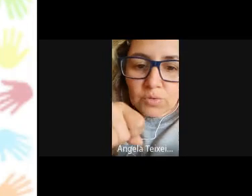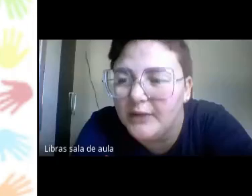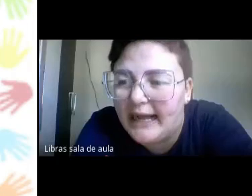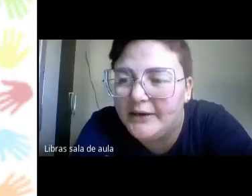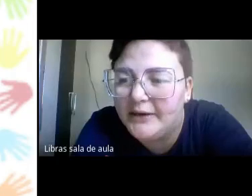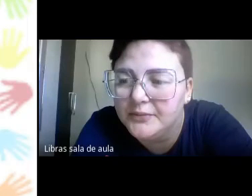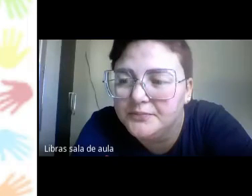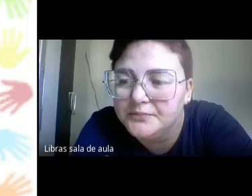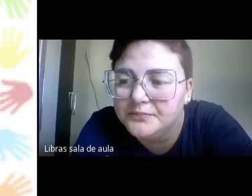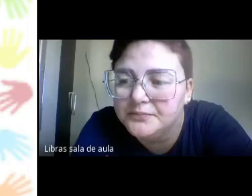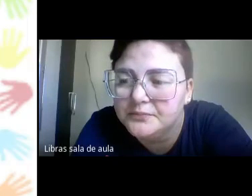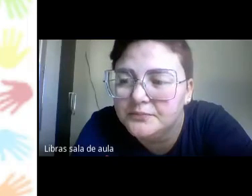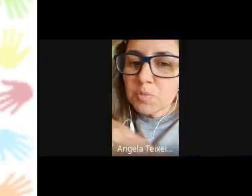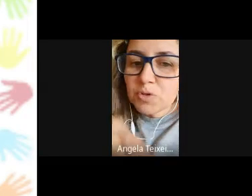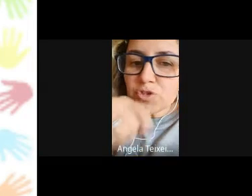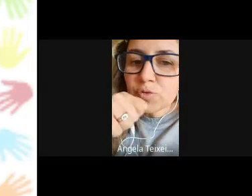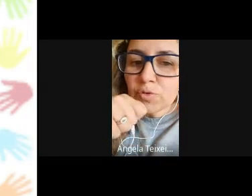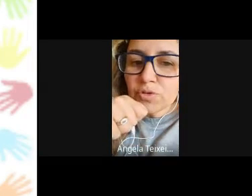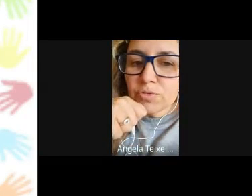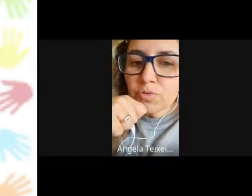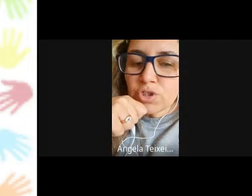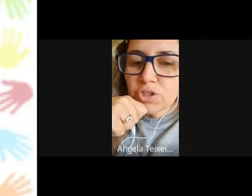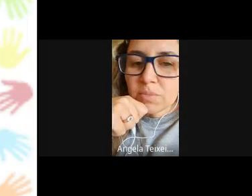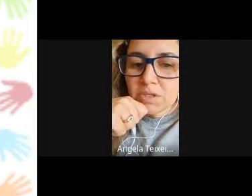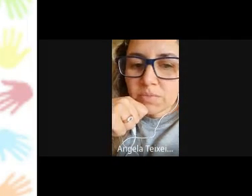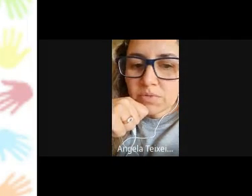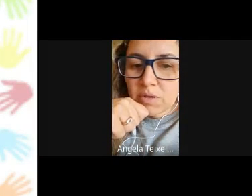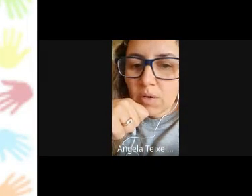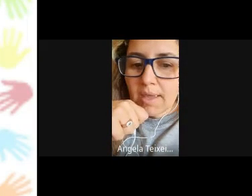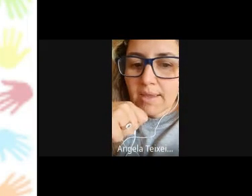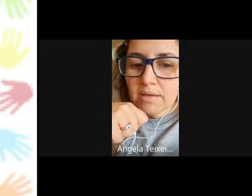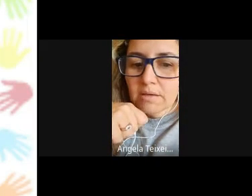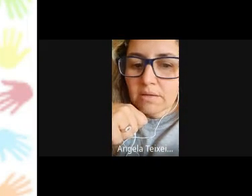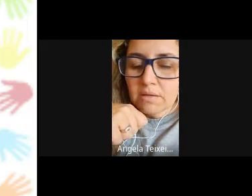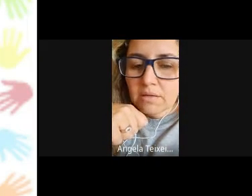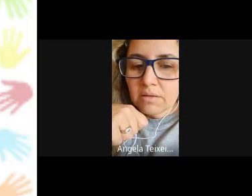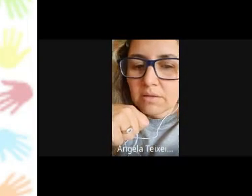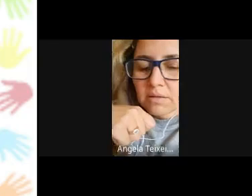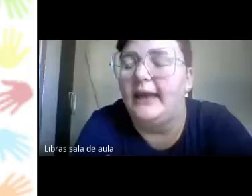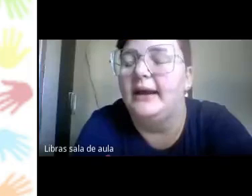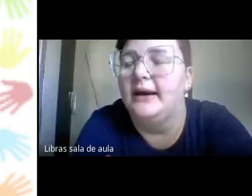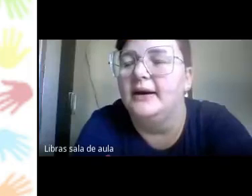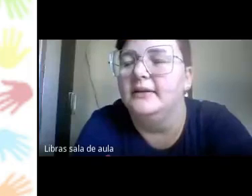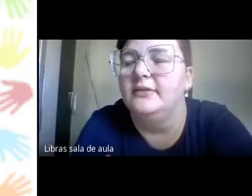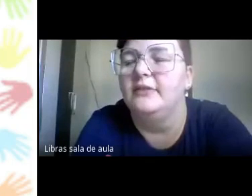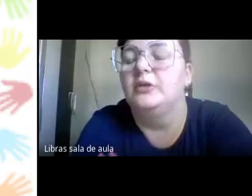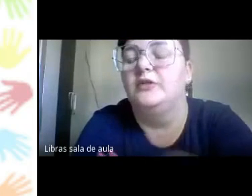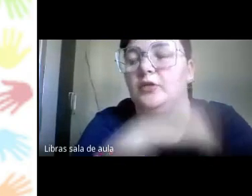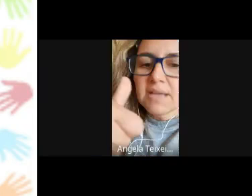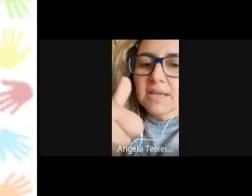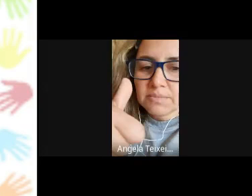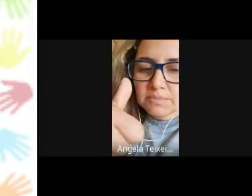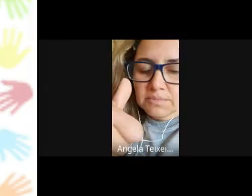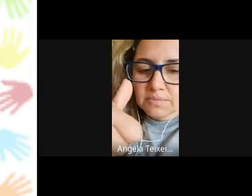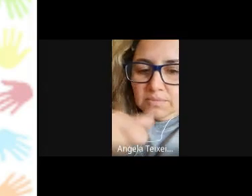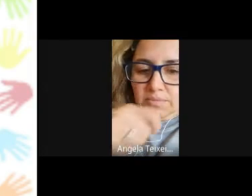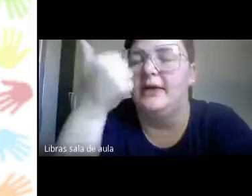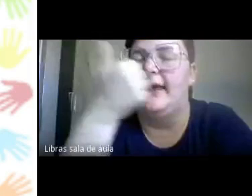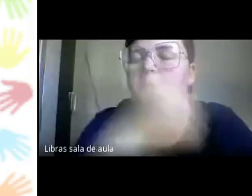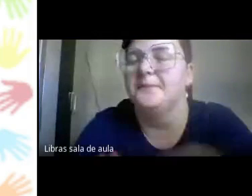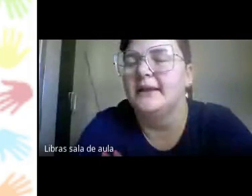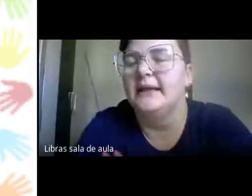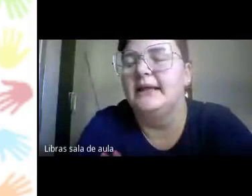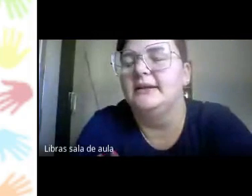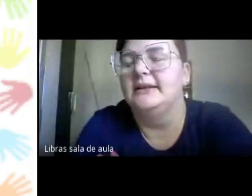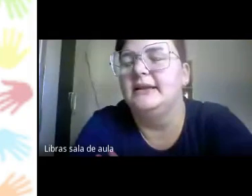O formulário? Isso, eu respondi no dia mesmo. Tá ok? Isso. Tá ok, Se tu botou, tá